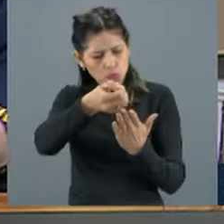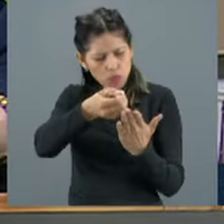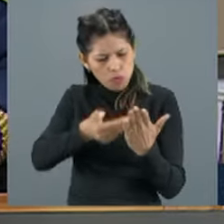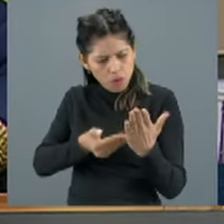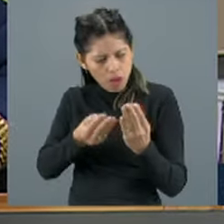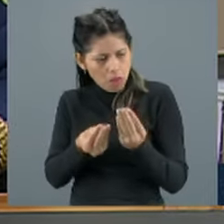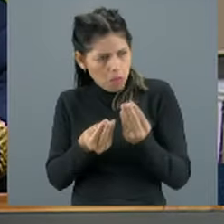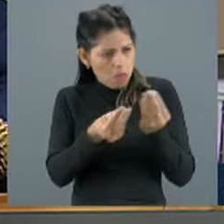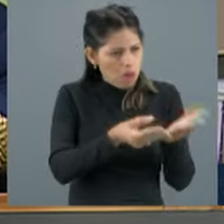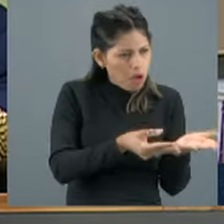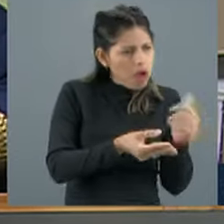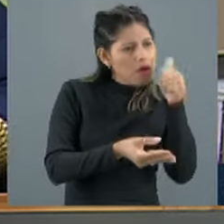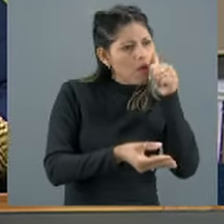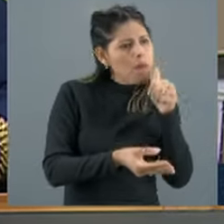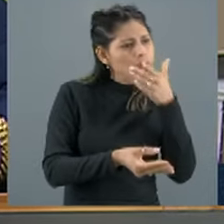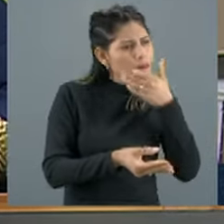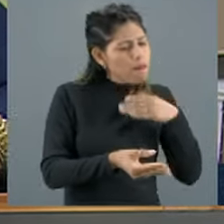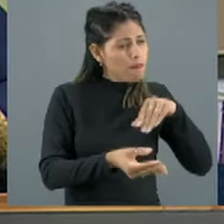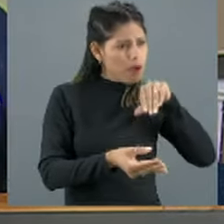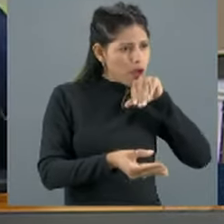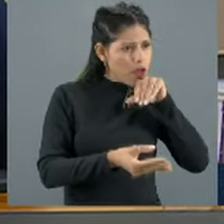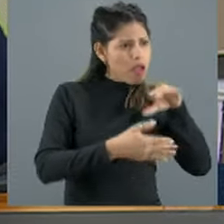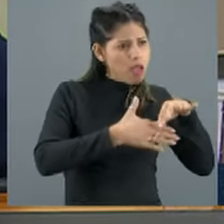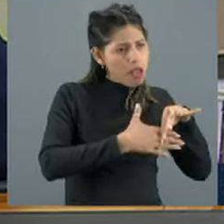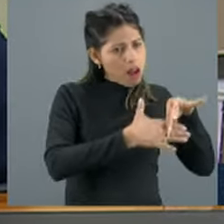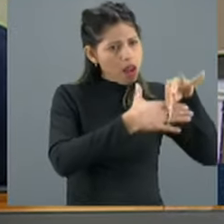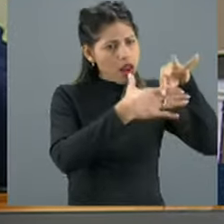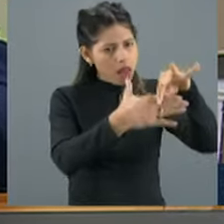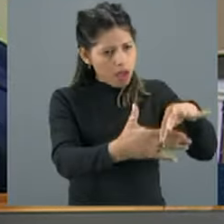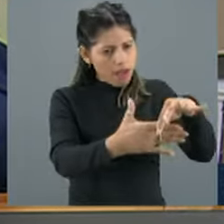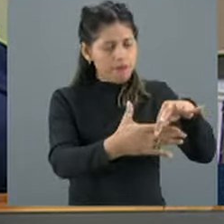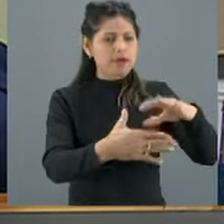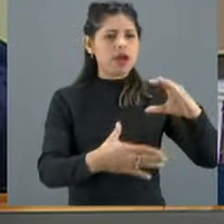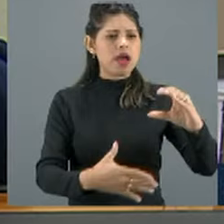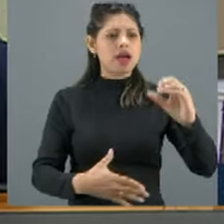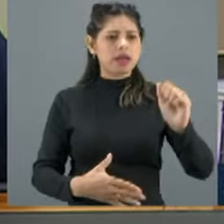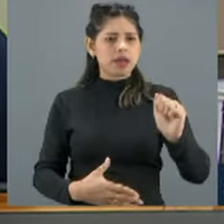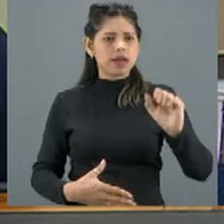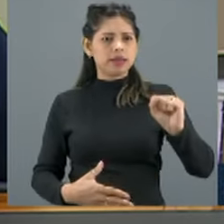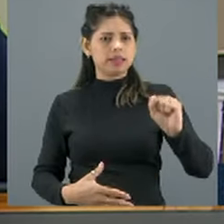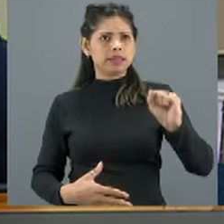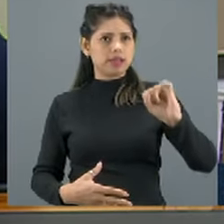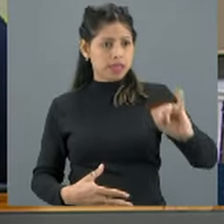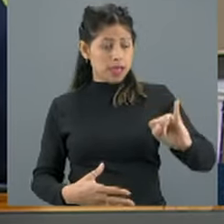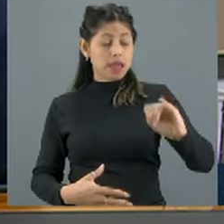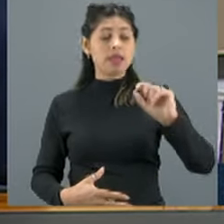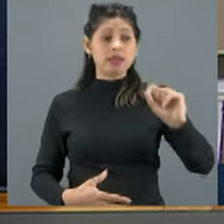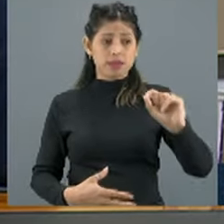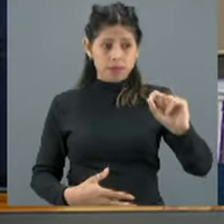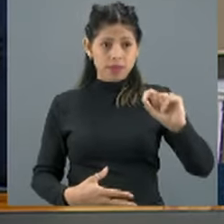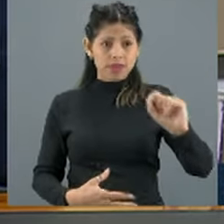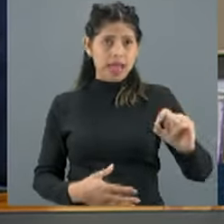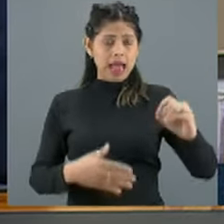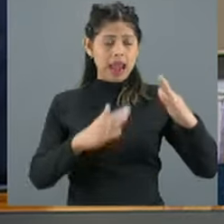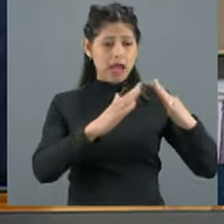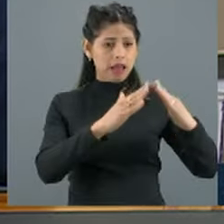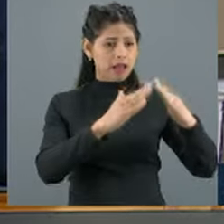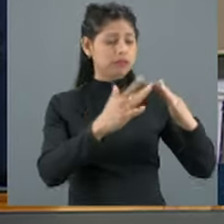pai. E leva para a CASAI, Casa de Saúde. Ela